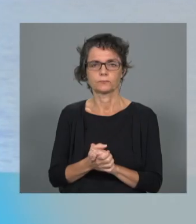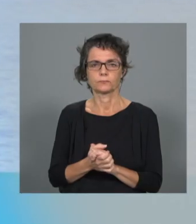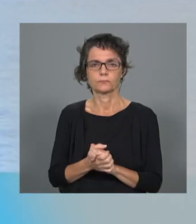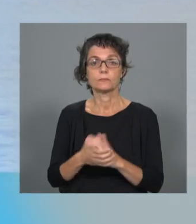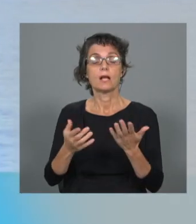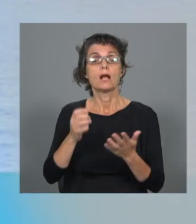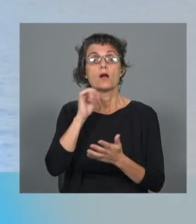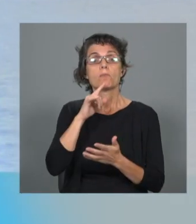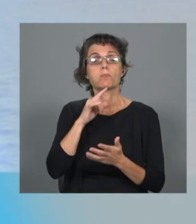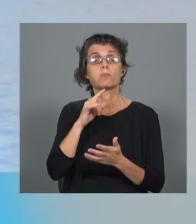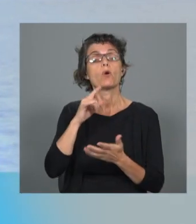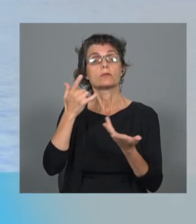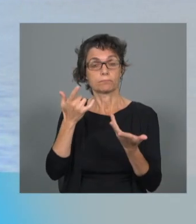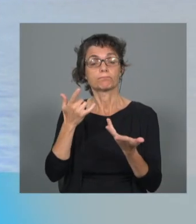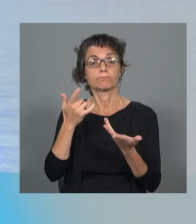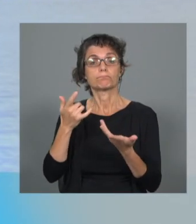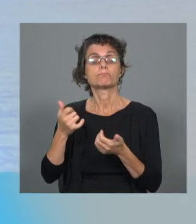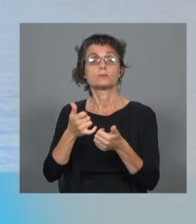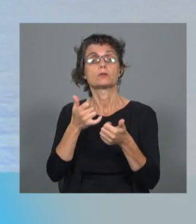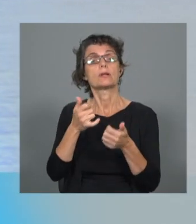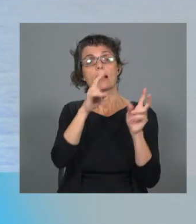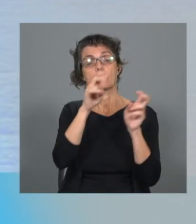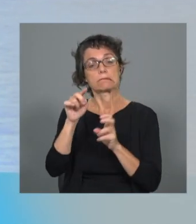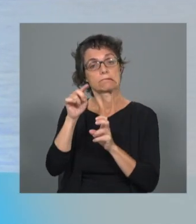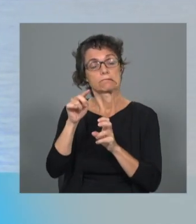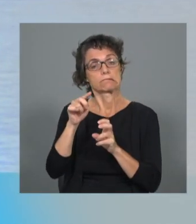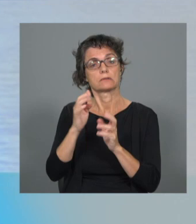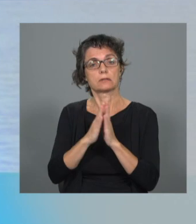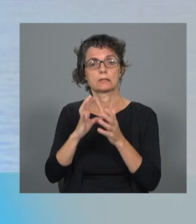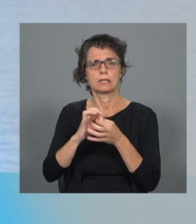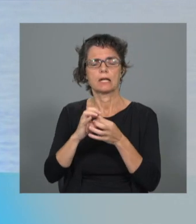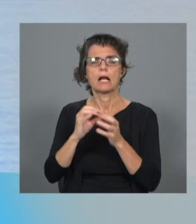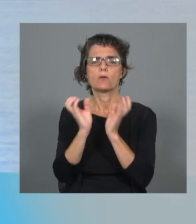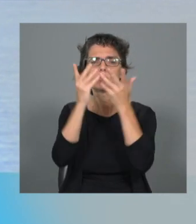Para acompanhar estes temas, basta ir ao portal informativo da Igreja Católica em Portugal,